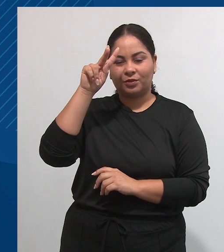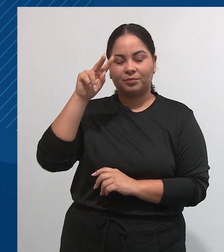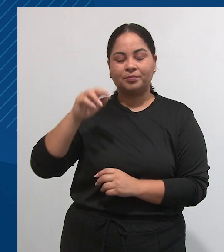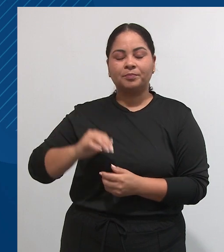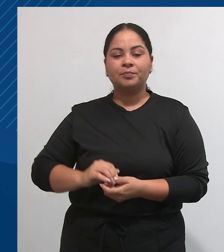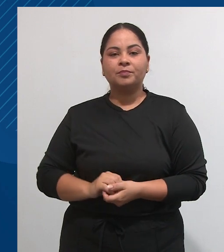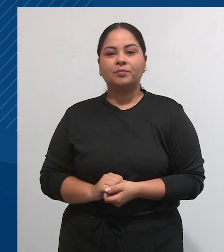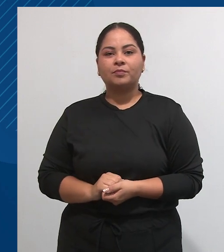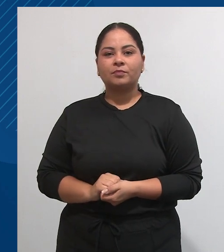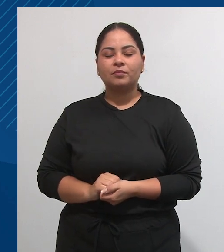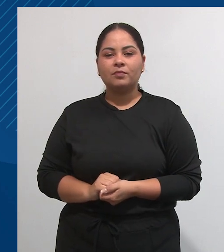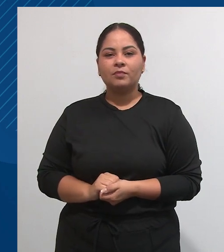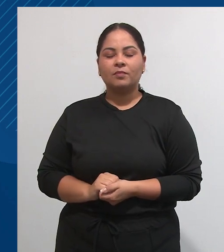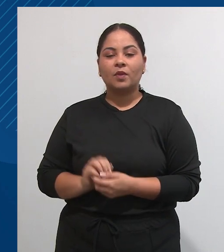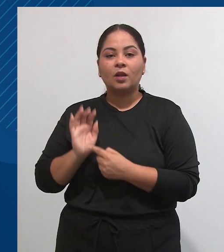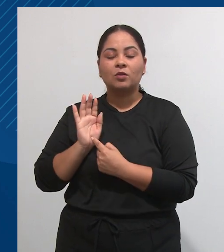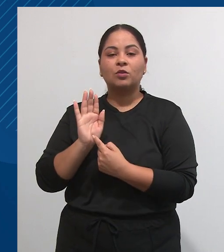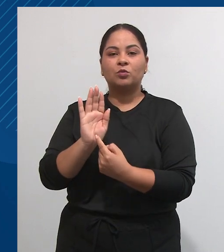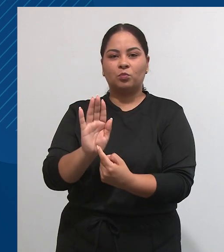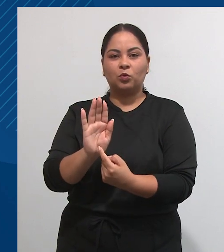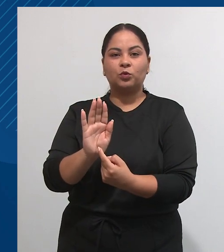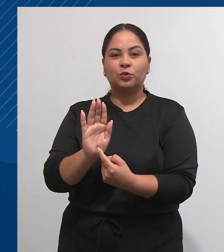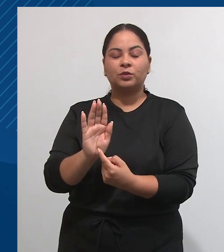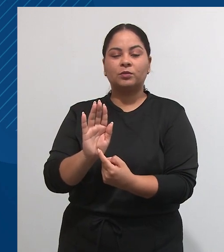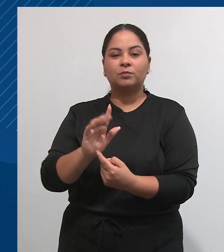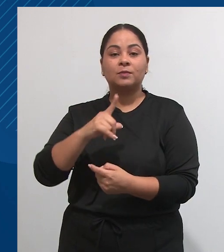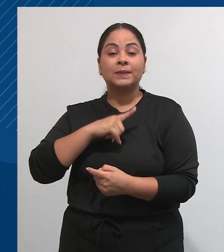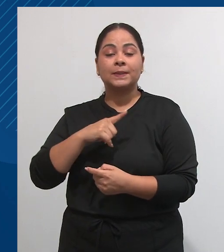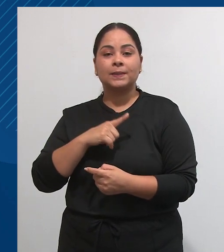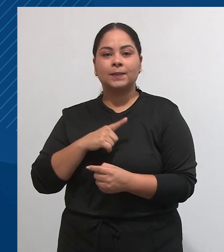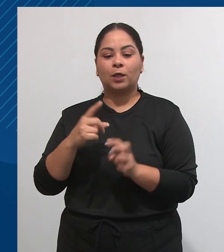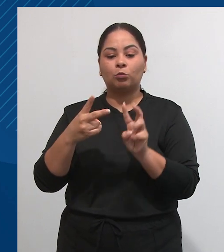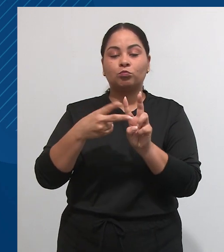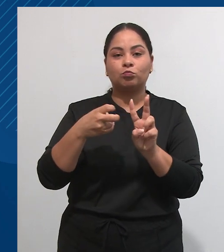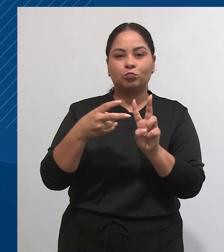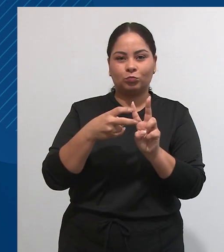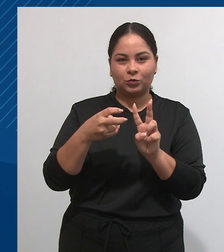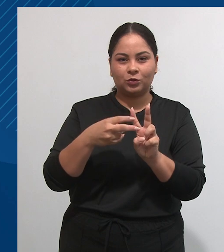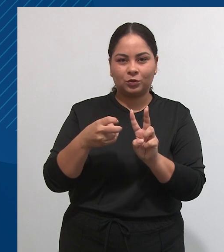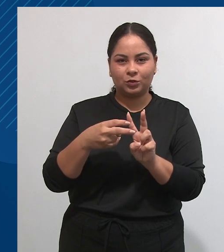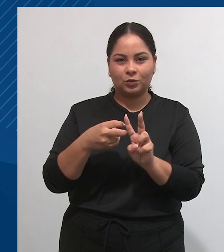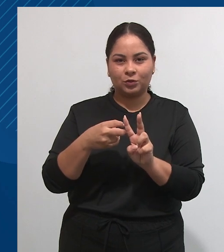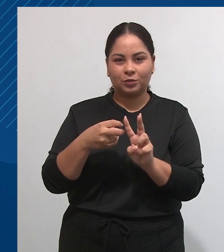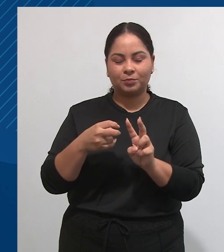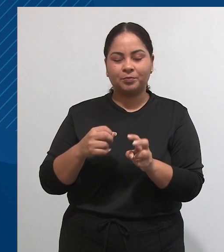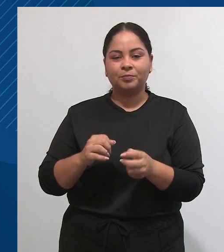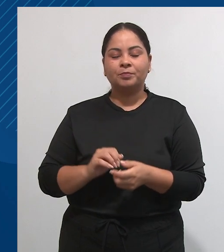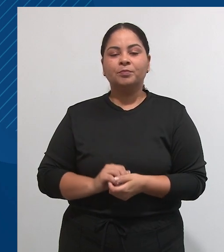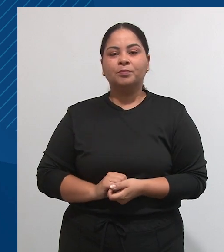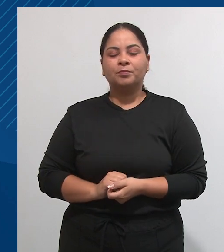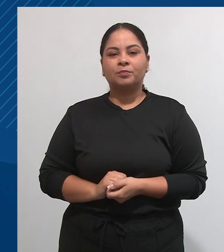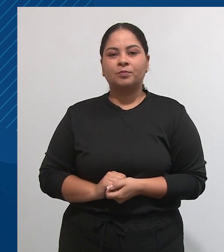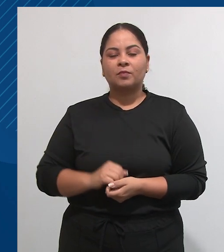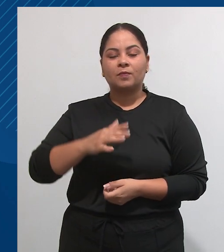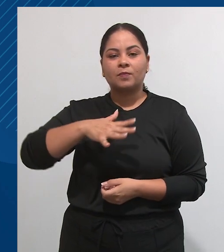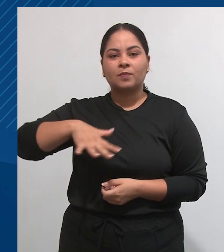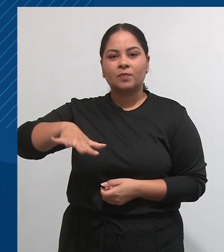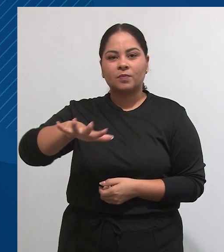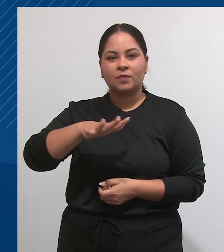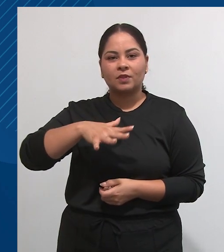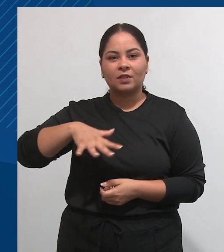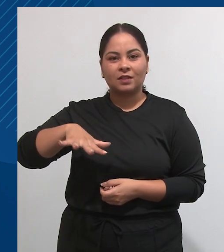hoje é Rondônia, para chegar até os Nambiquara, aonde ele vai encontrar, né,